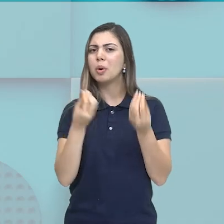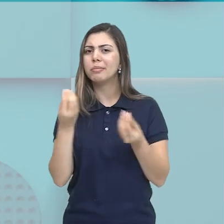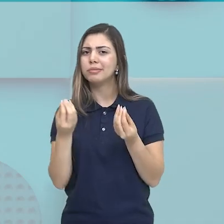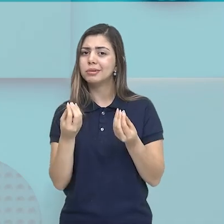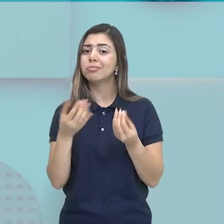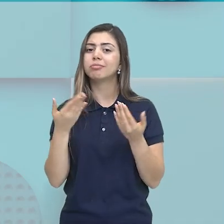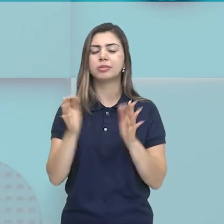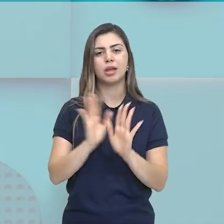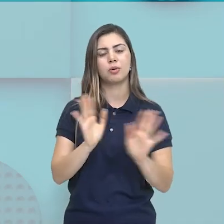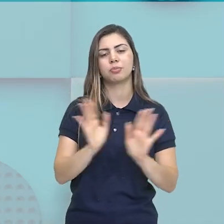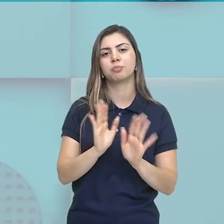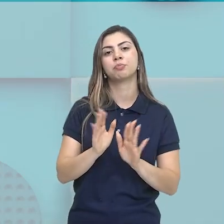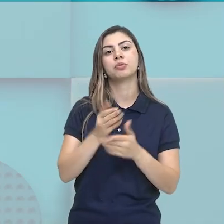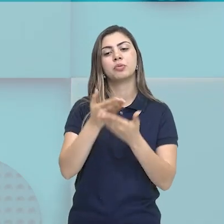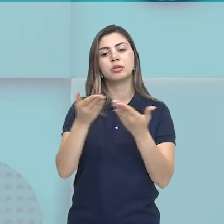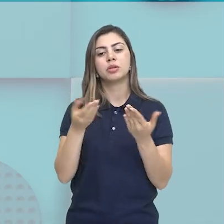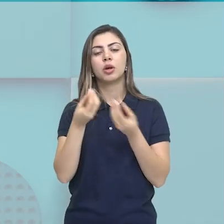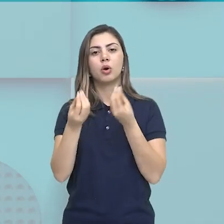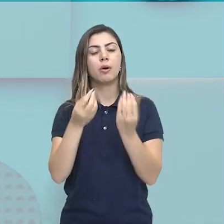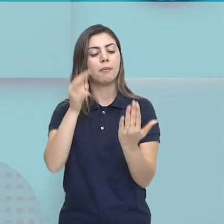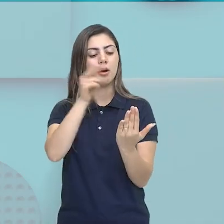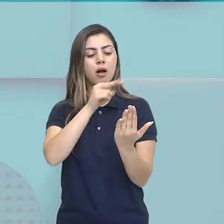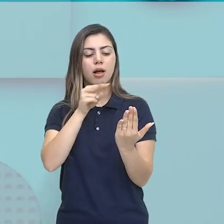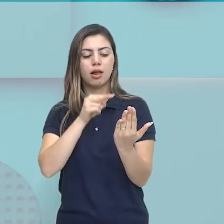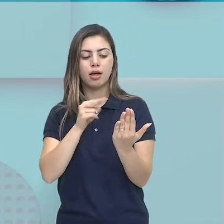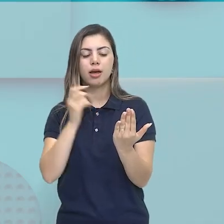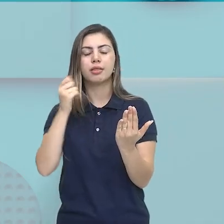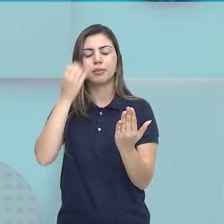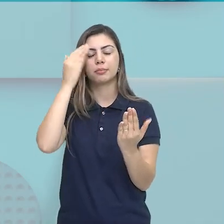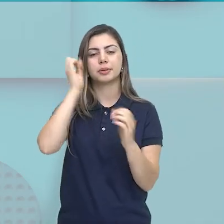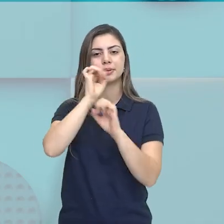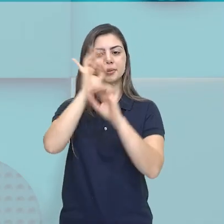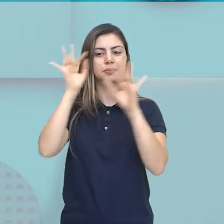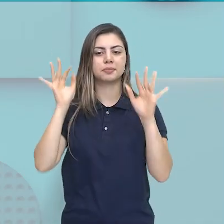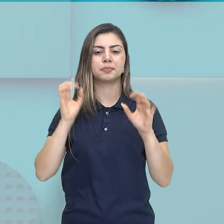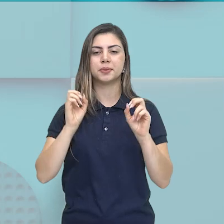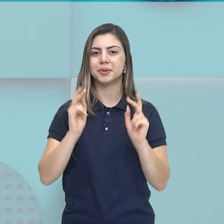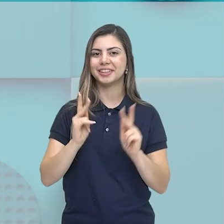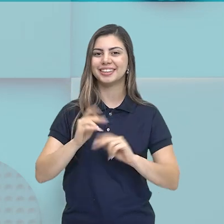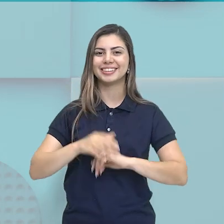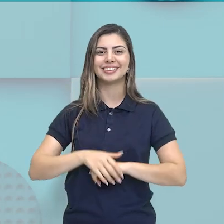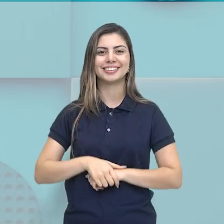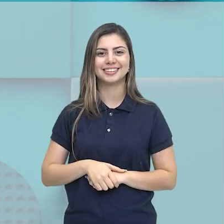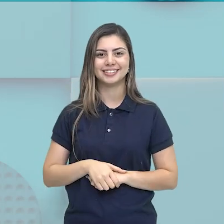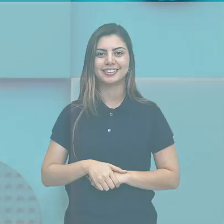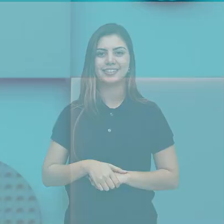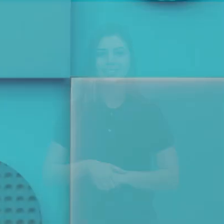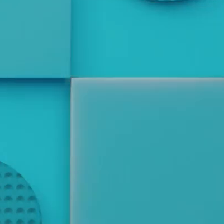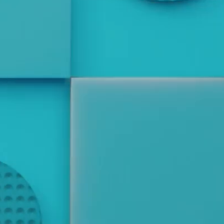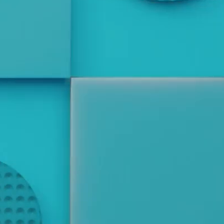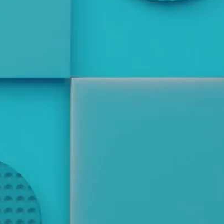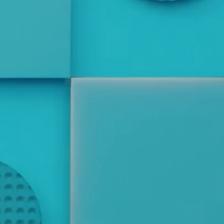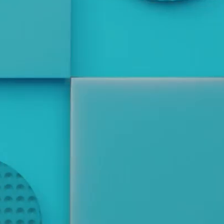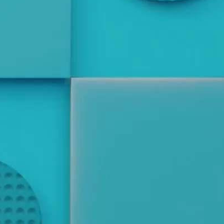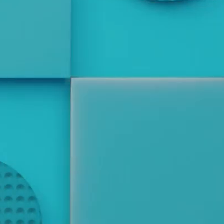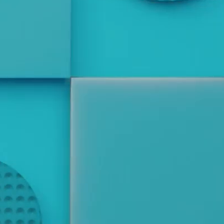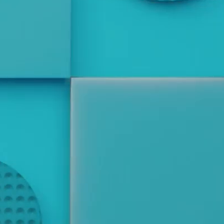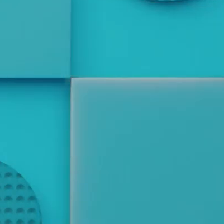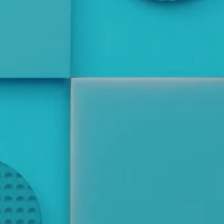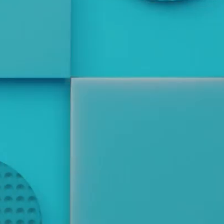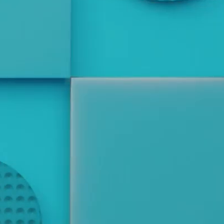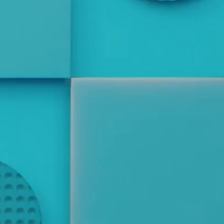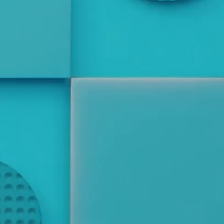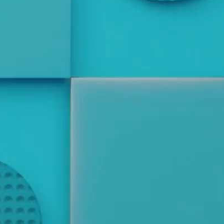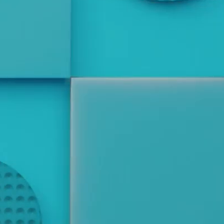Será que é aquilo? Não. Você vai ler e já vai compreender. Ok? Então, agora a gente vai assistir a